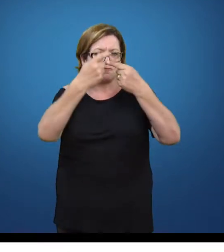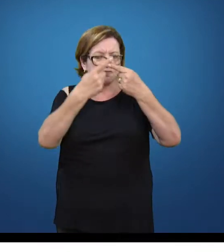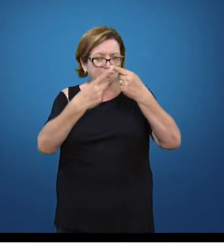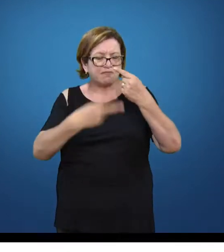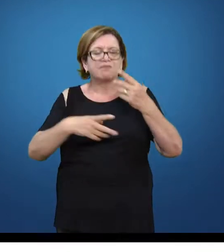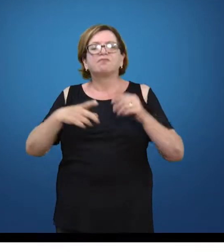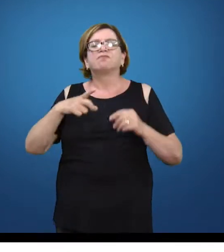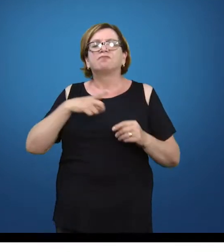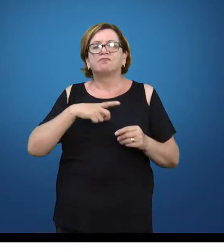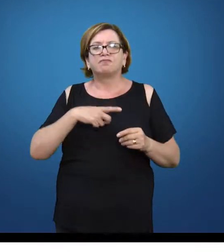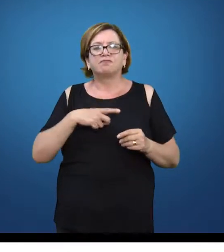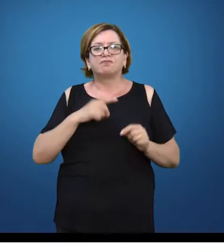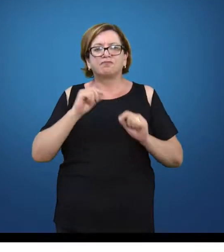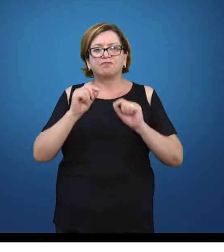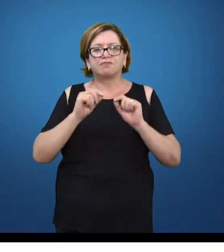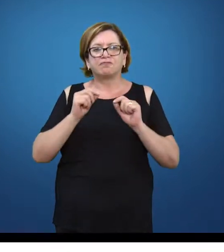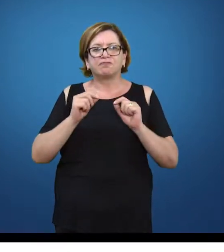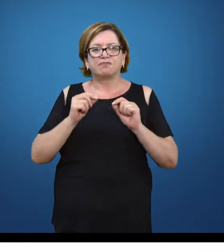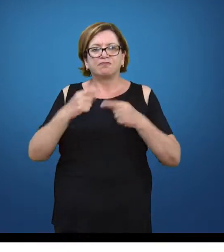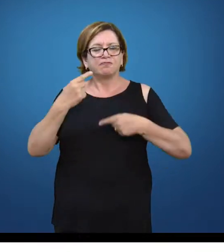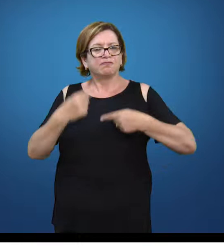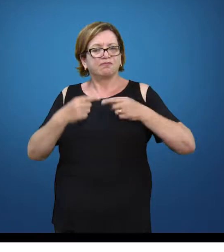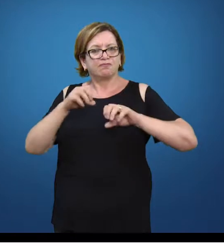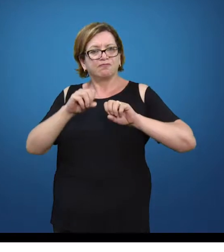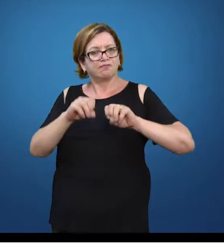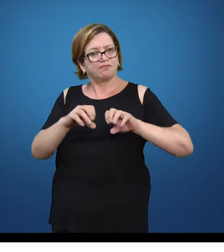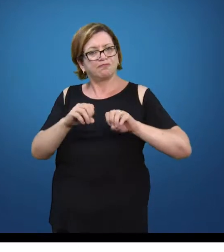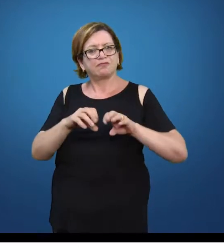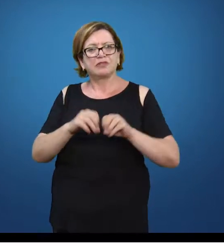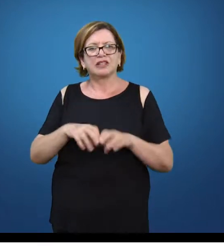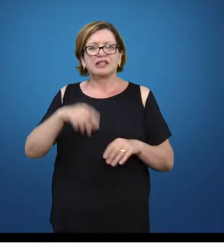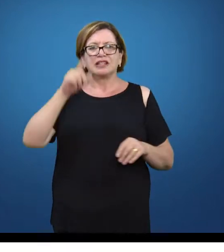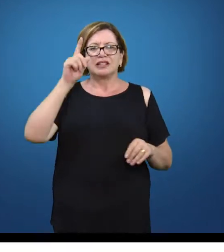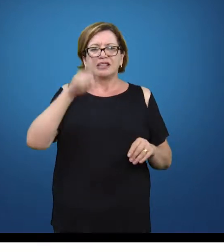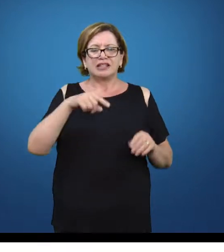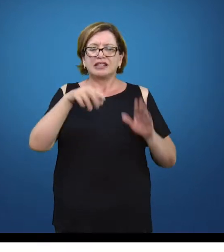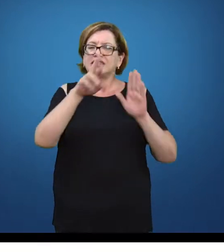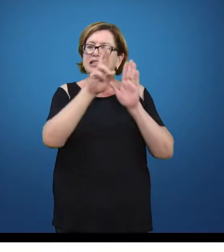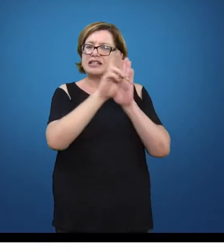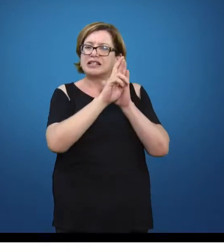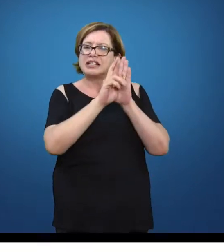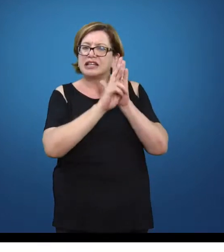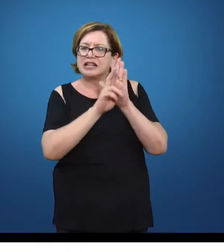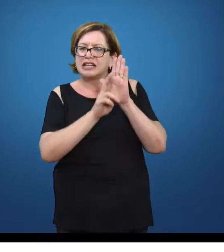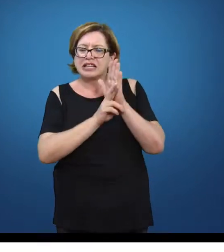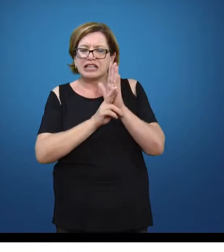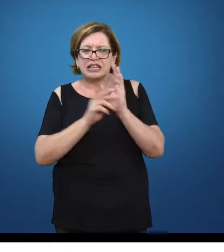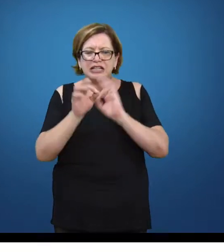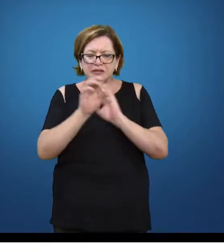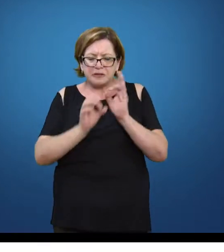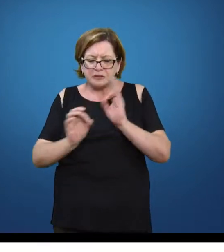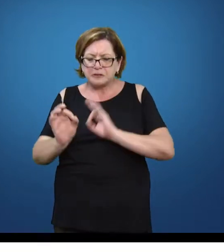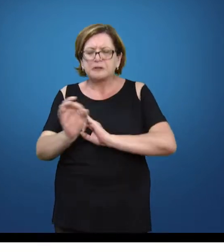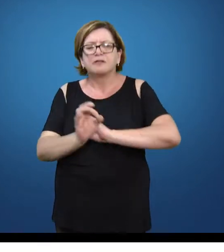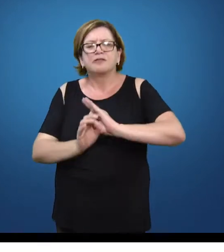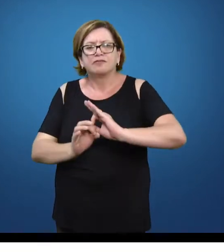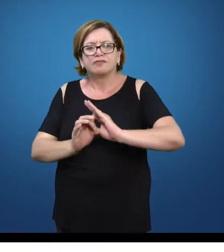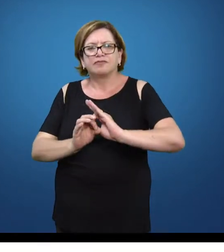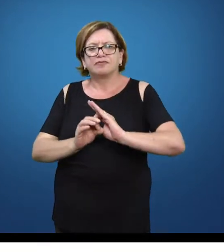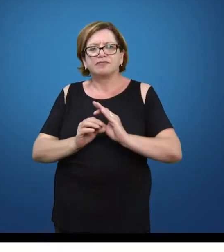No nosso caso, então, a política educacional, ela regulamenta, ela direciona,